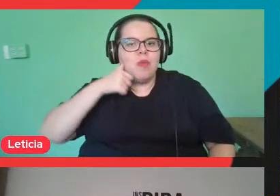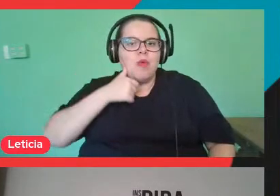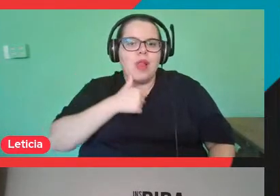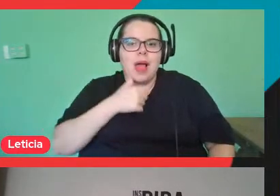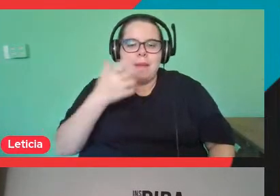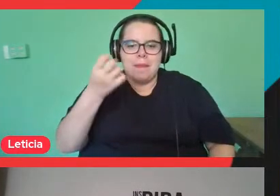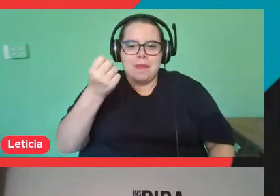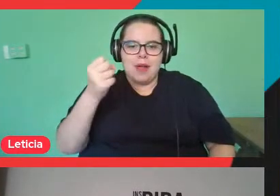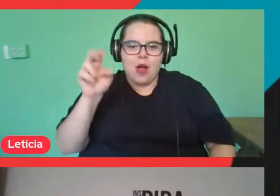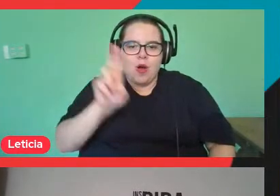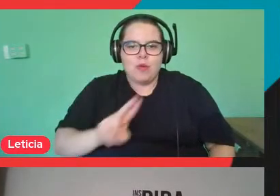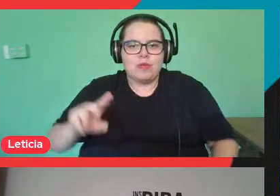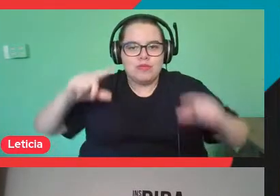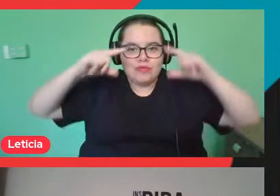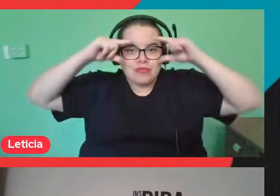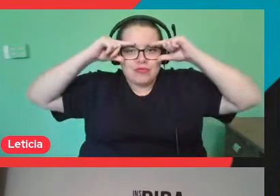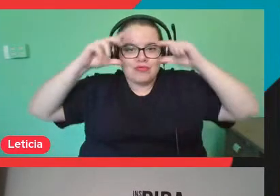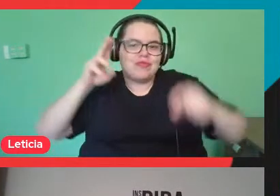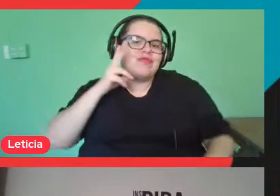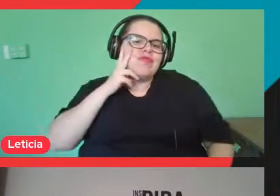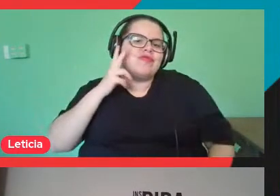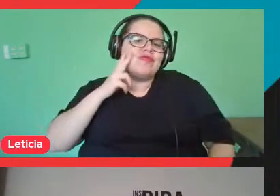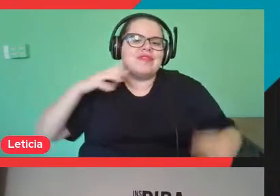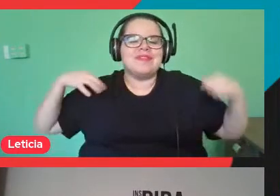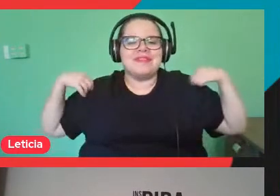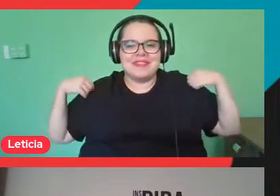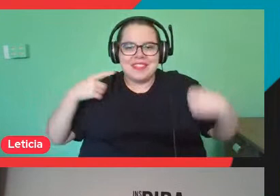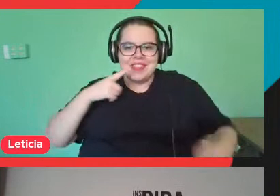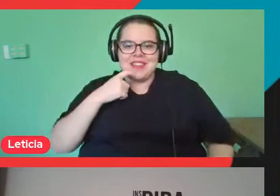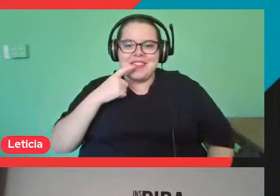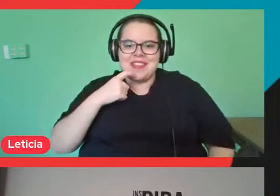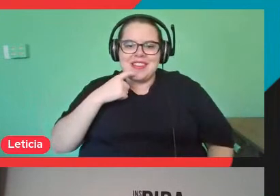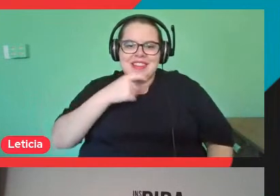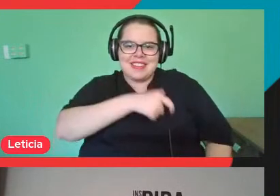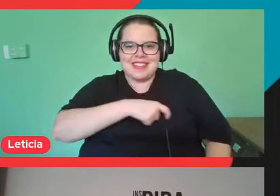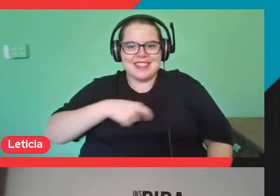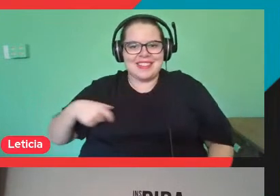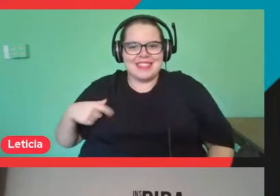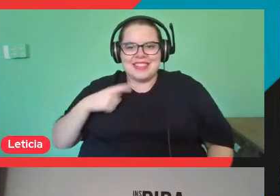usando um óculos de armação vinho, estou com uma camiseta vermelha, escrito CIT,